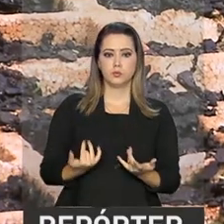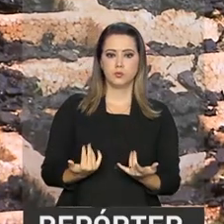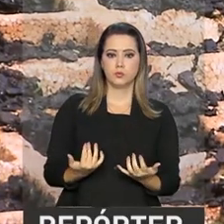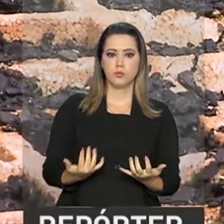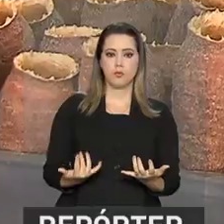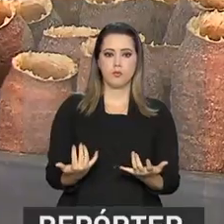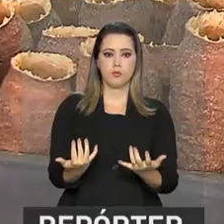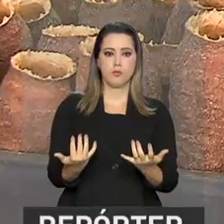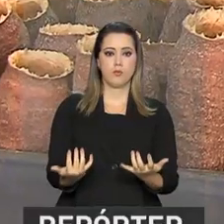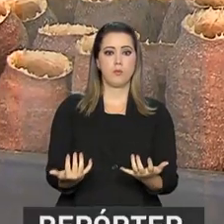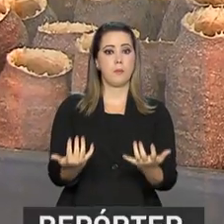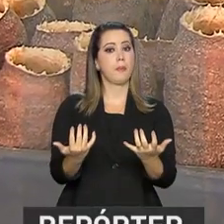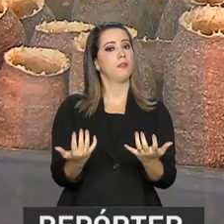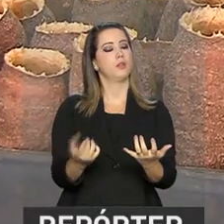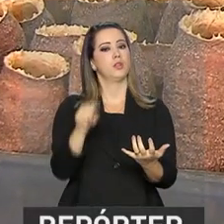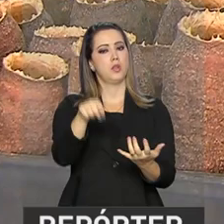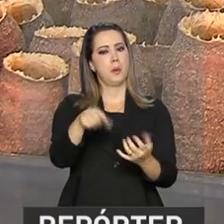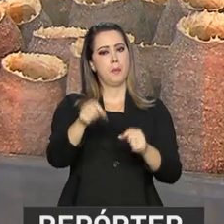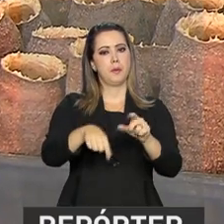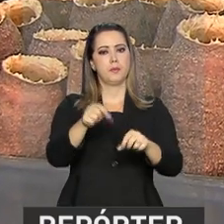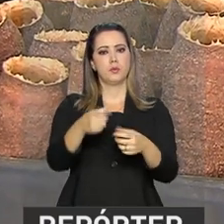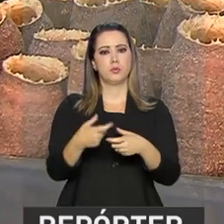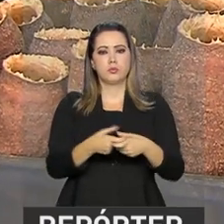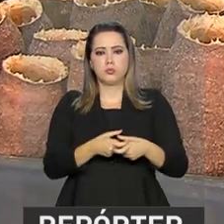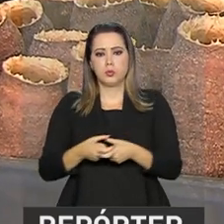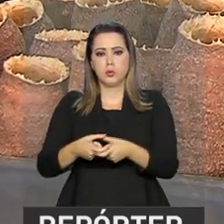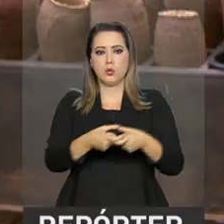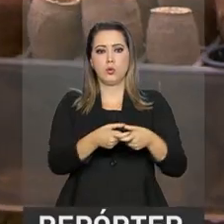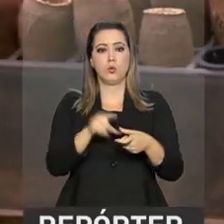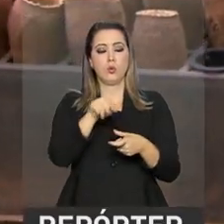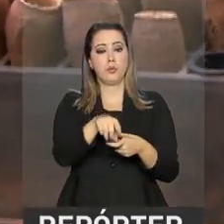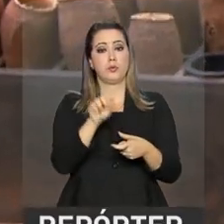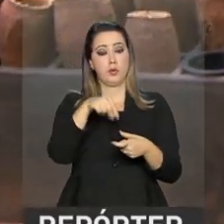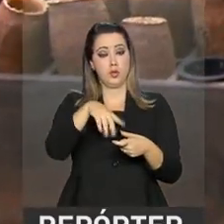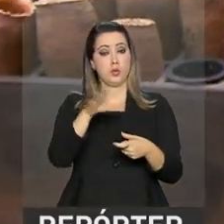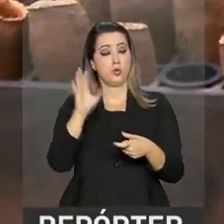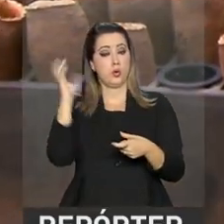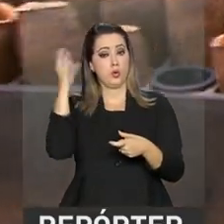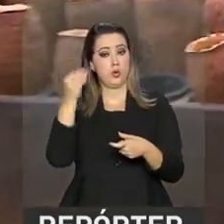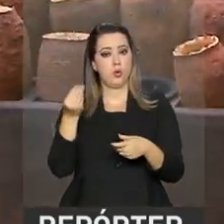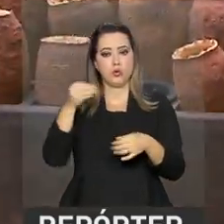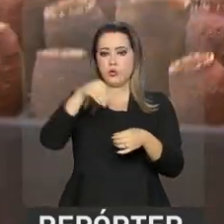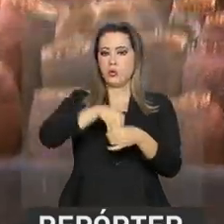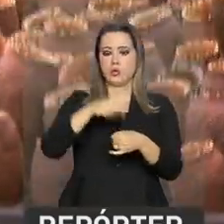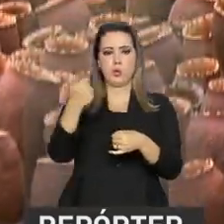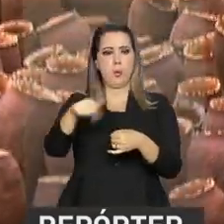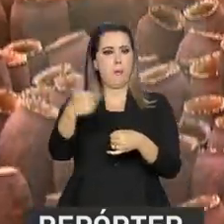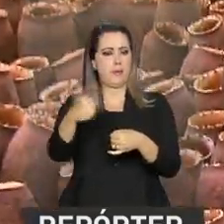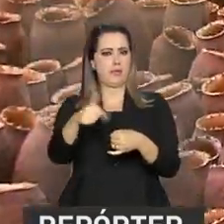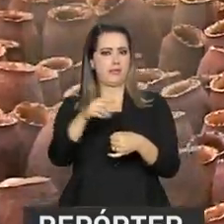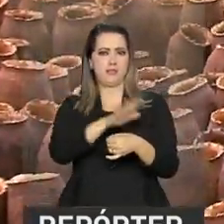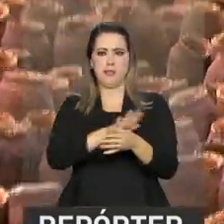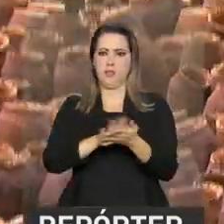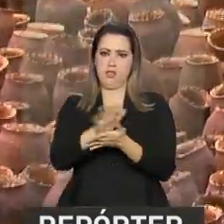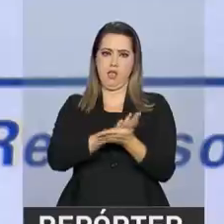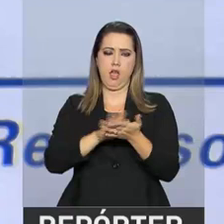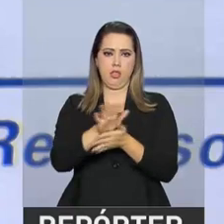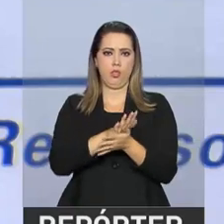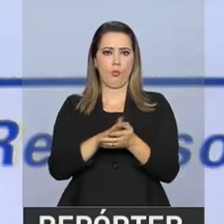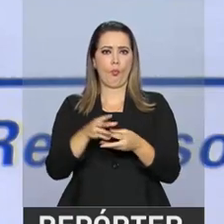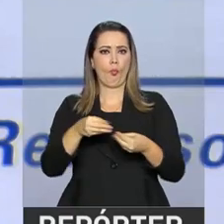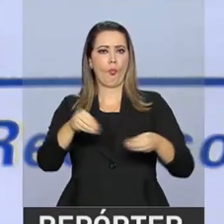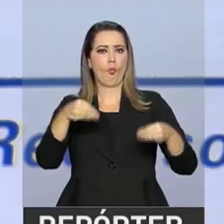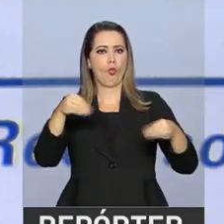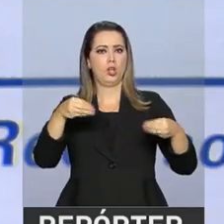pela Embrapa foram plantadas em tubetes ecológicos, de forma direta, sem a necessidade de utilizar plástico.